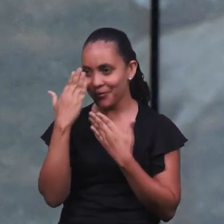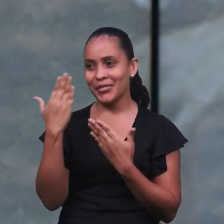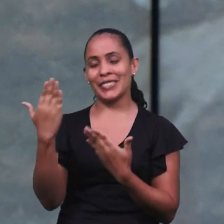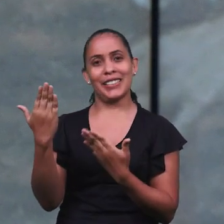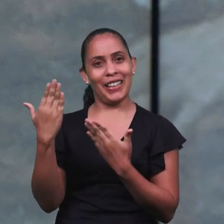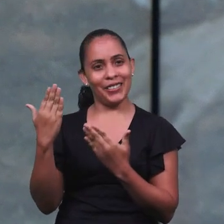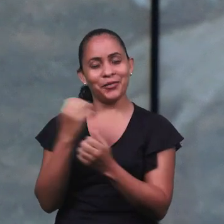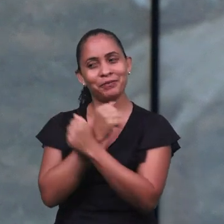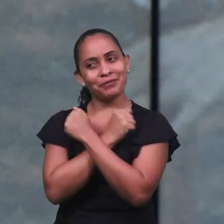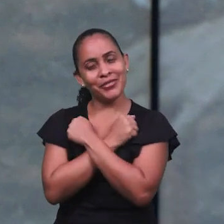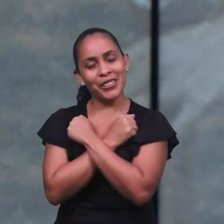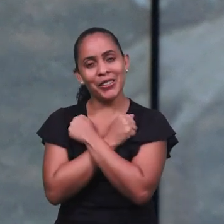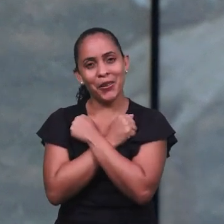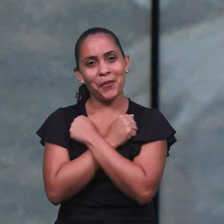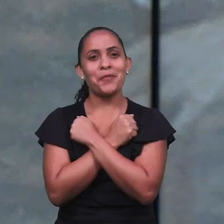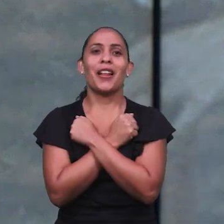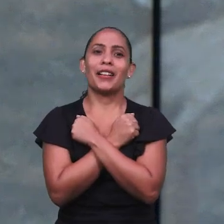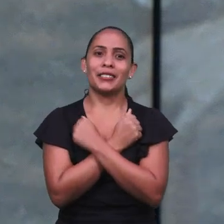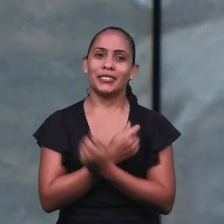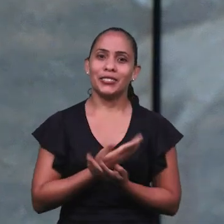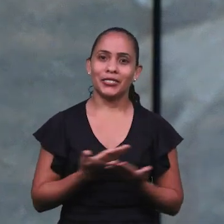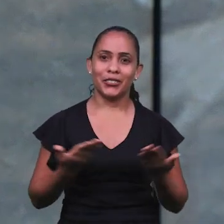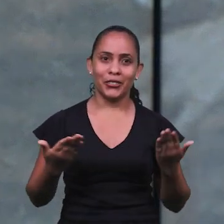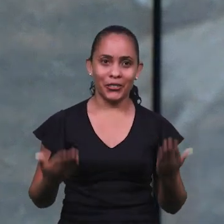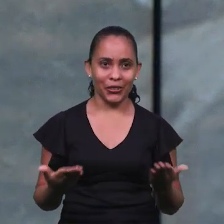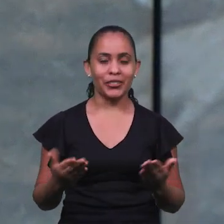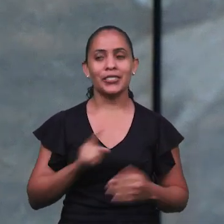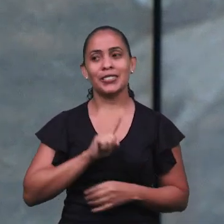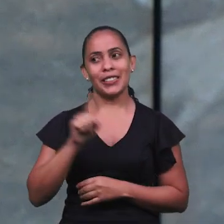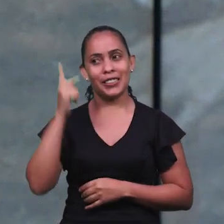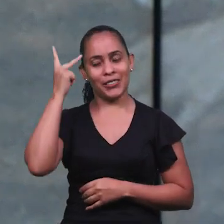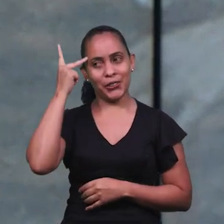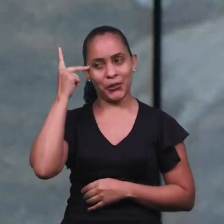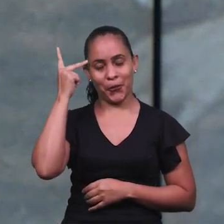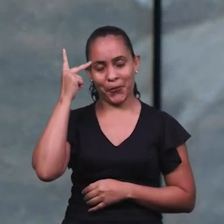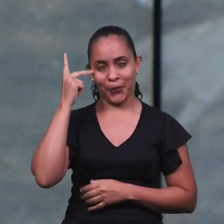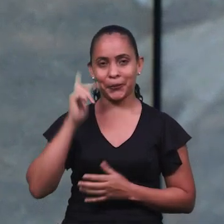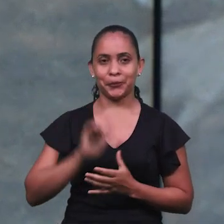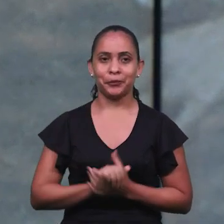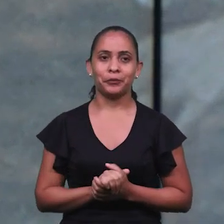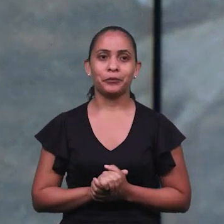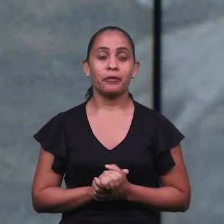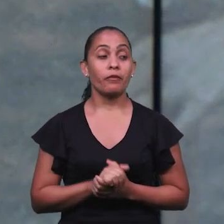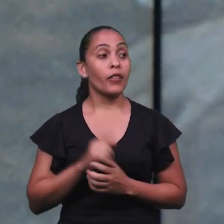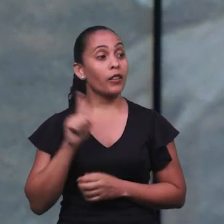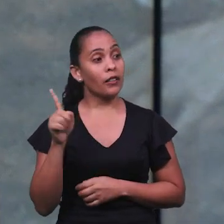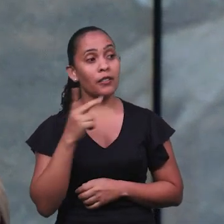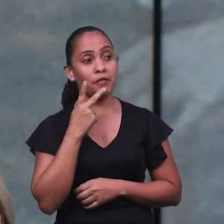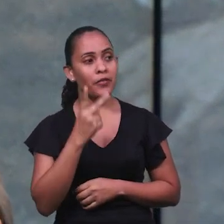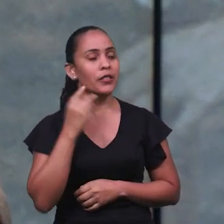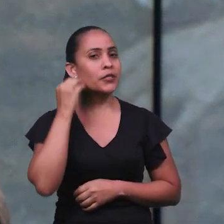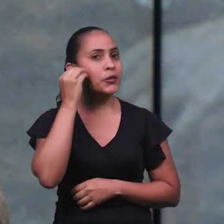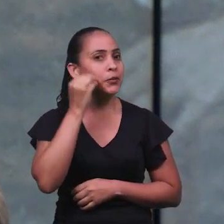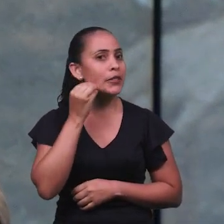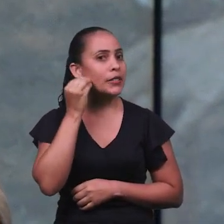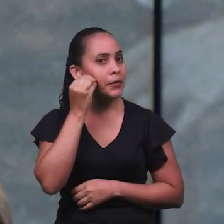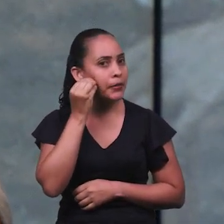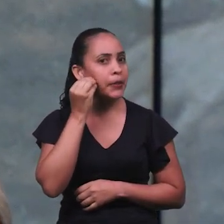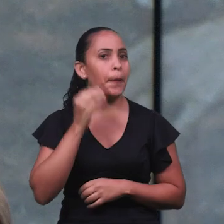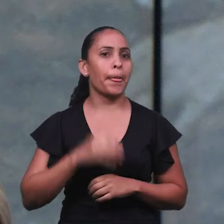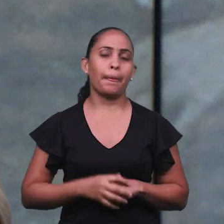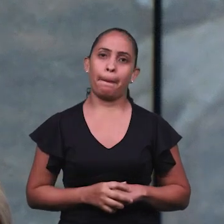sua participação. Um grande abraço para os nossos queridos irmãos aí em São Paulo. E Douglas, ela fala de uma